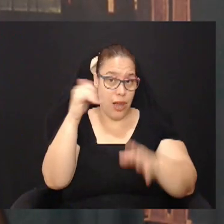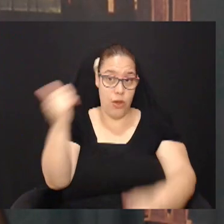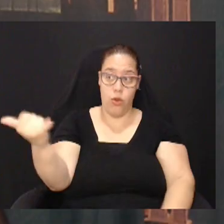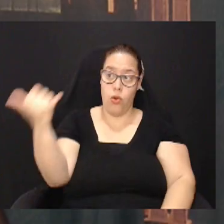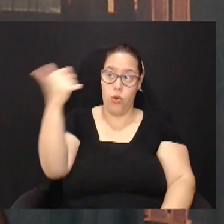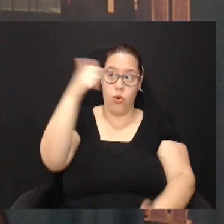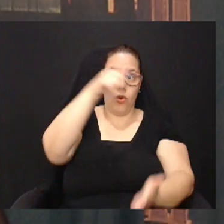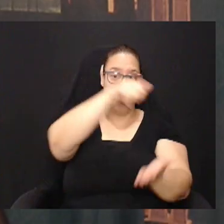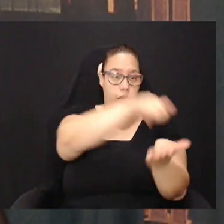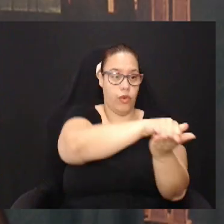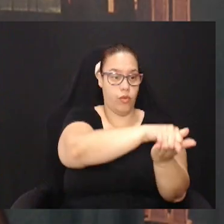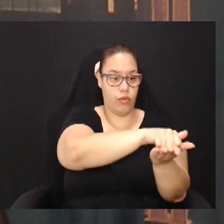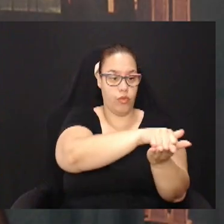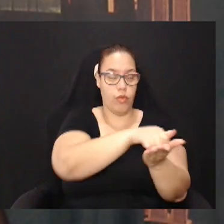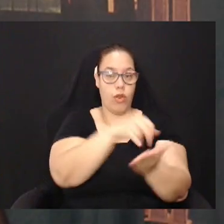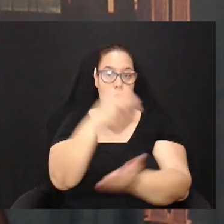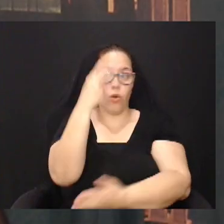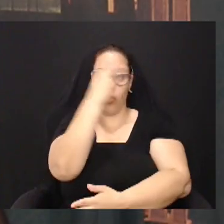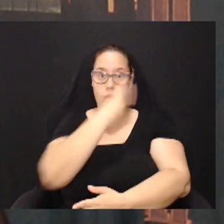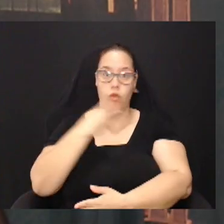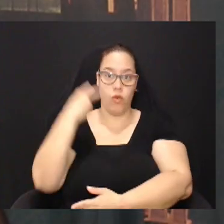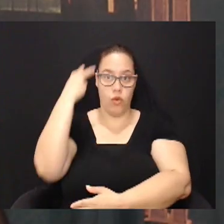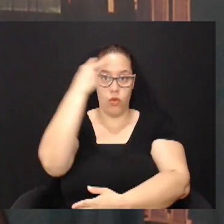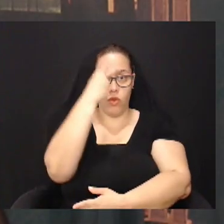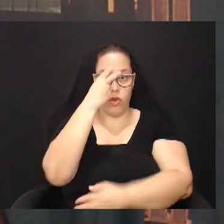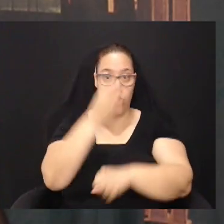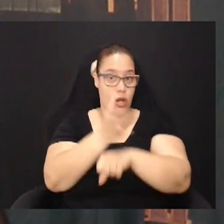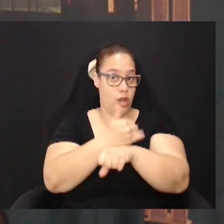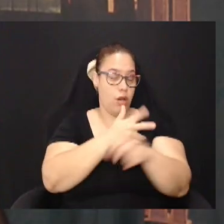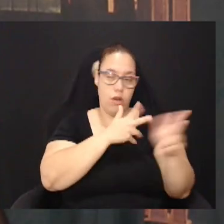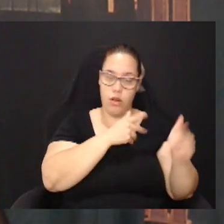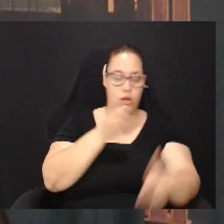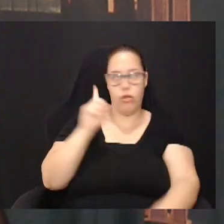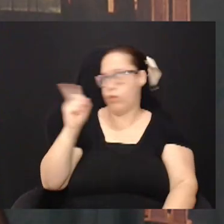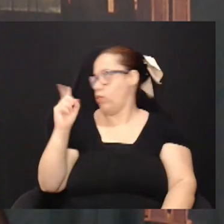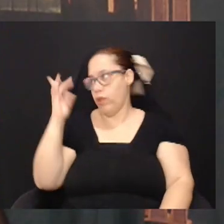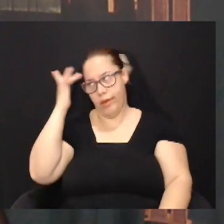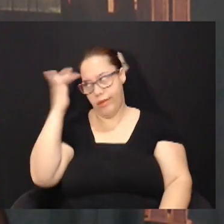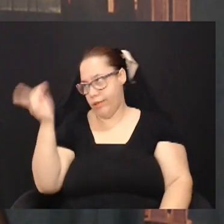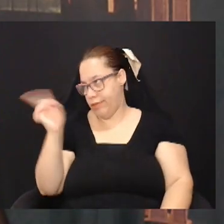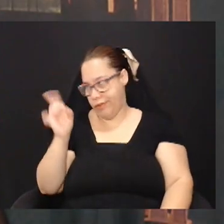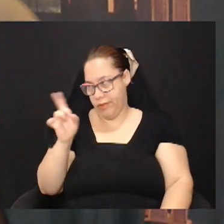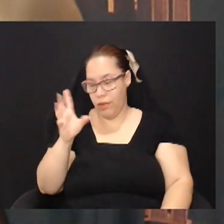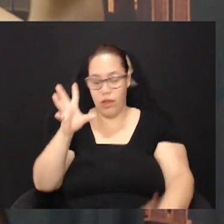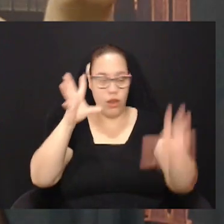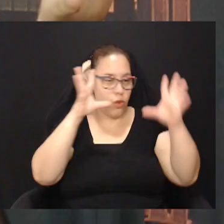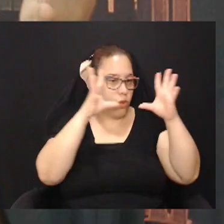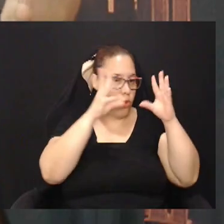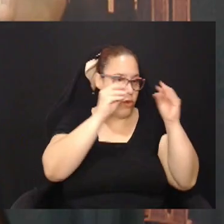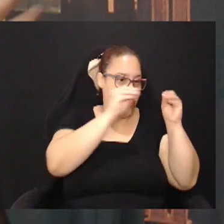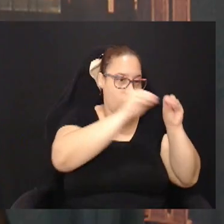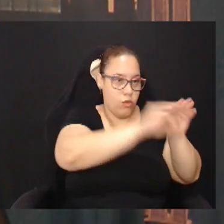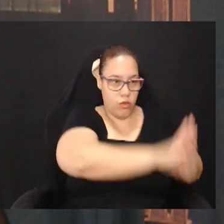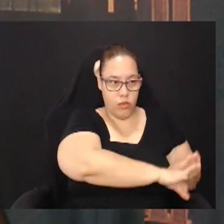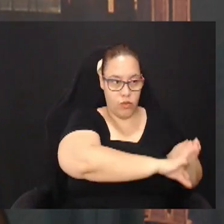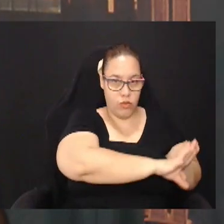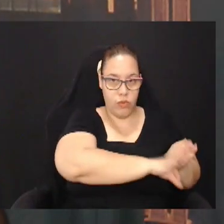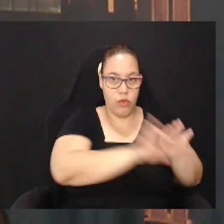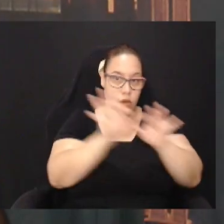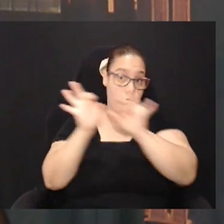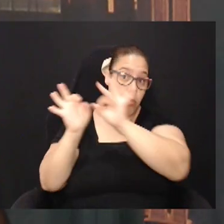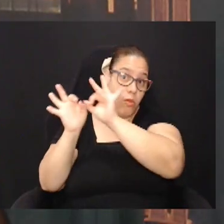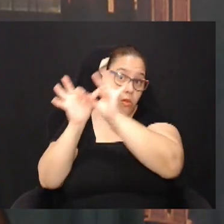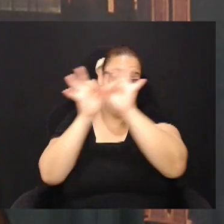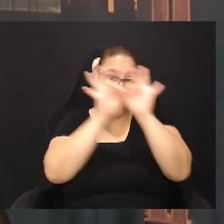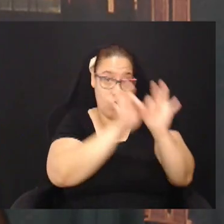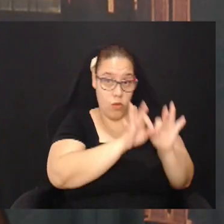horas antes de dormir. É fácil? Não é. Não é. Não é. Não é, né? Então, desliga. E aí a gente vai fazer uma rotina de sono. Vamos fazer uma higiene